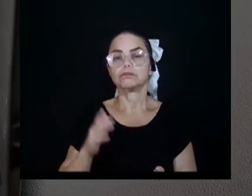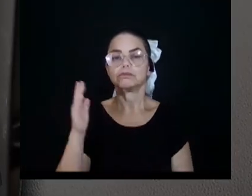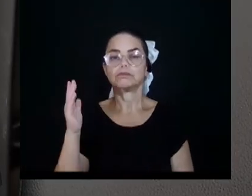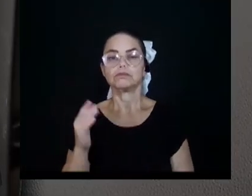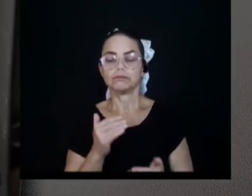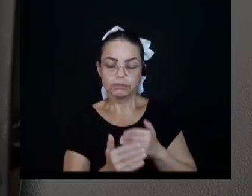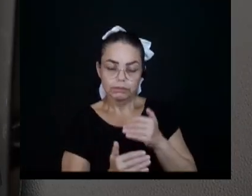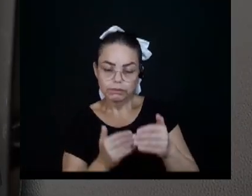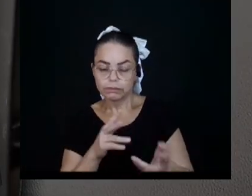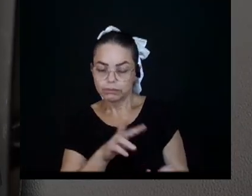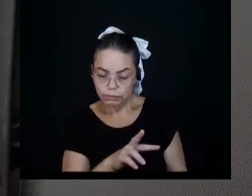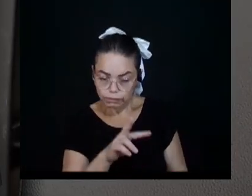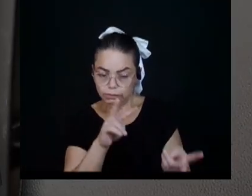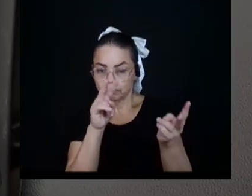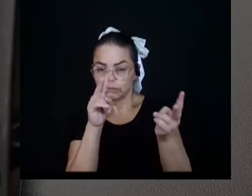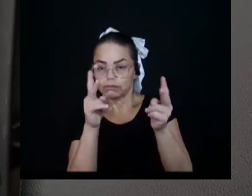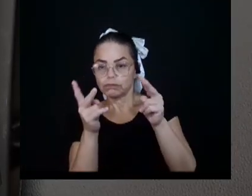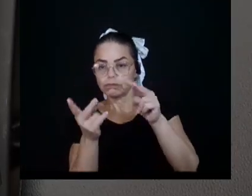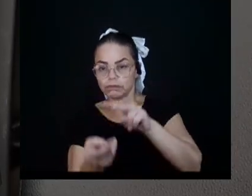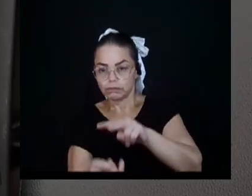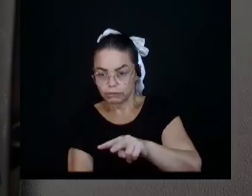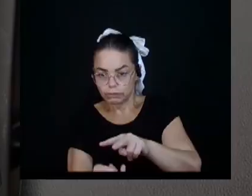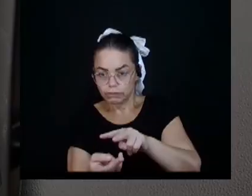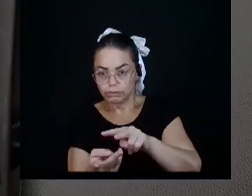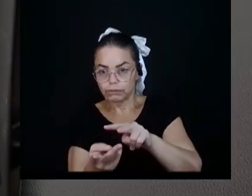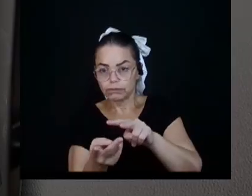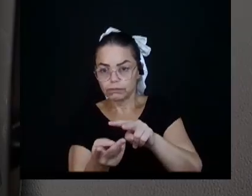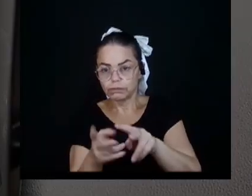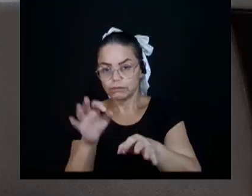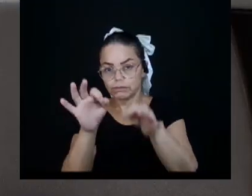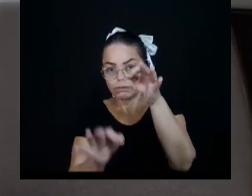transição até a justiça formalizar